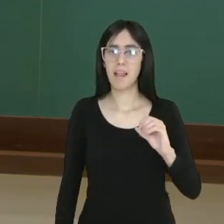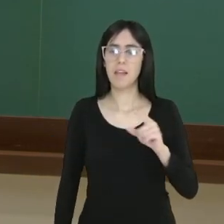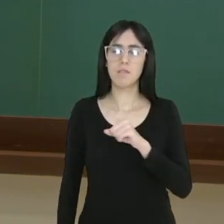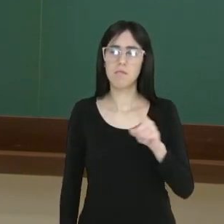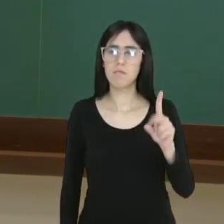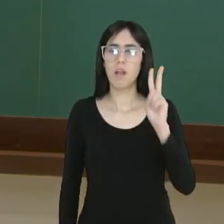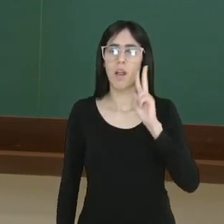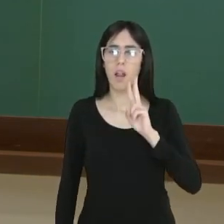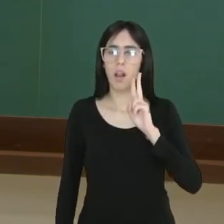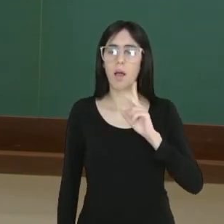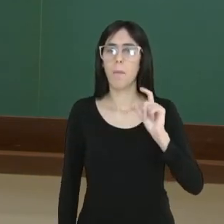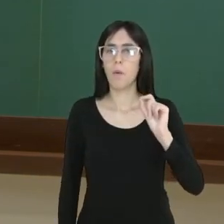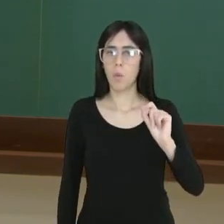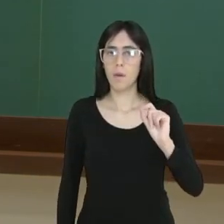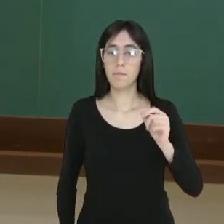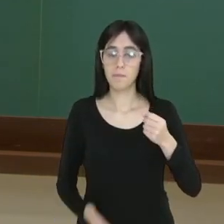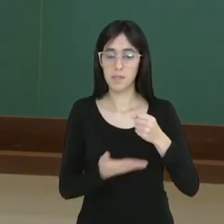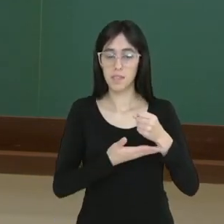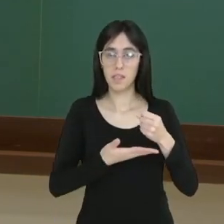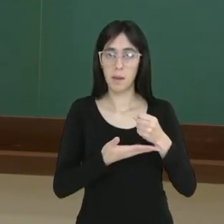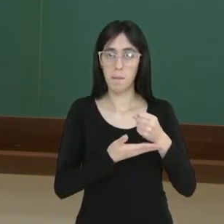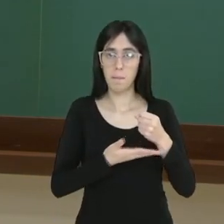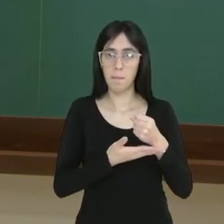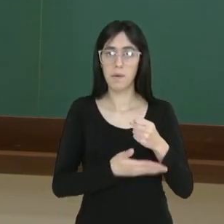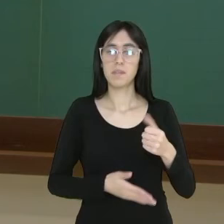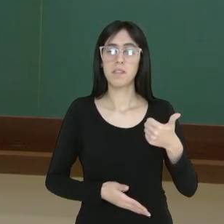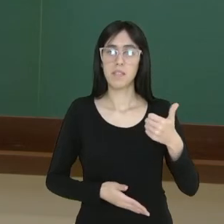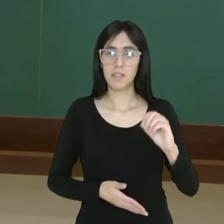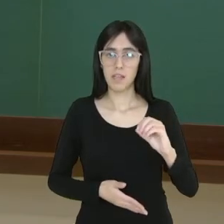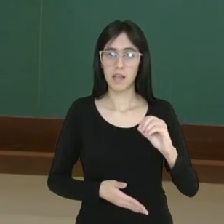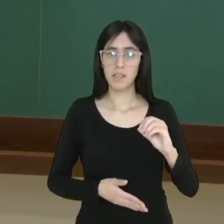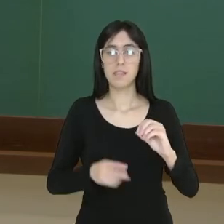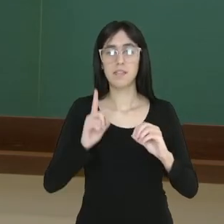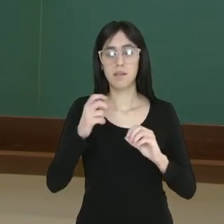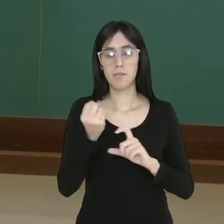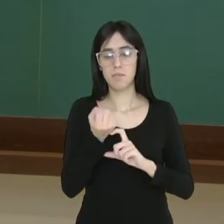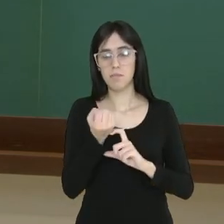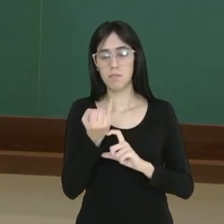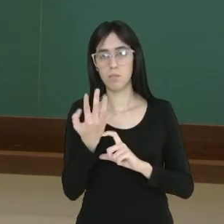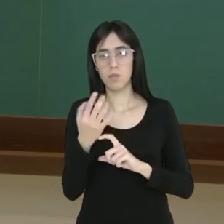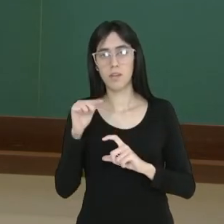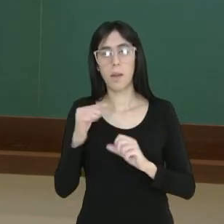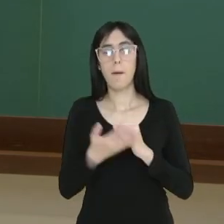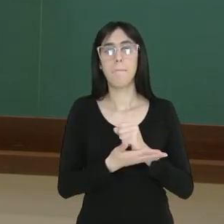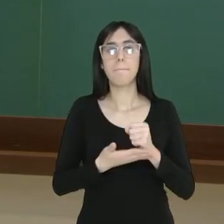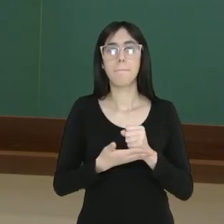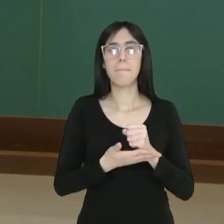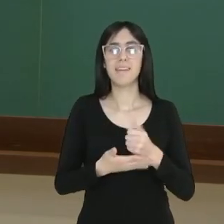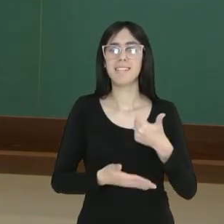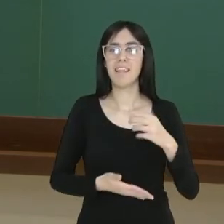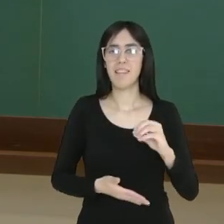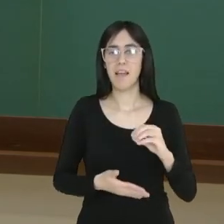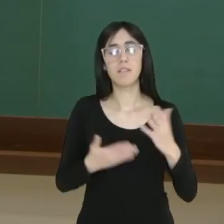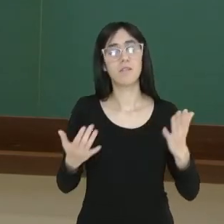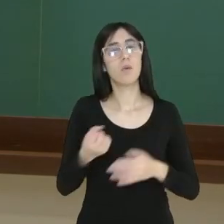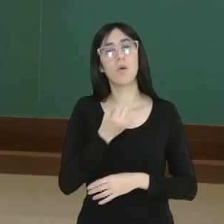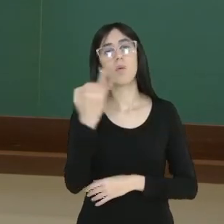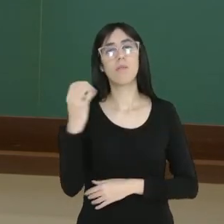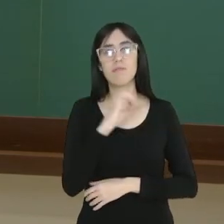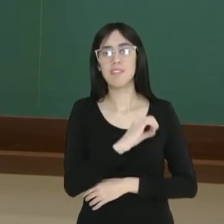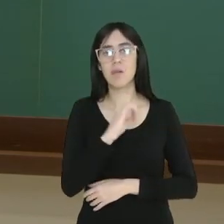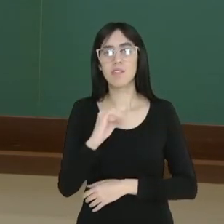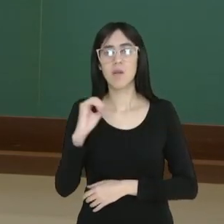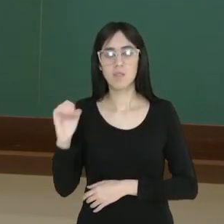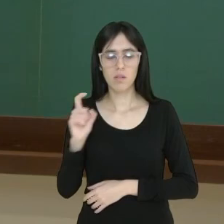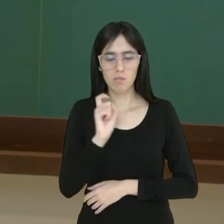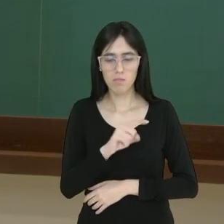pessoal, olha só, a base é 10 e aqui é uma potência de base 10, né? Então, basta eu contar a quantidade de zeros para eu